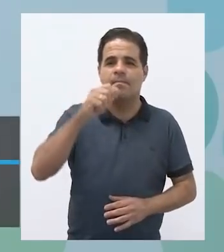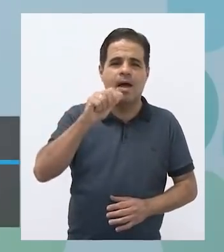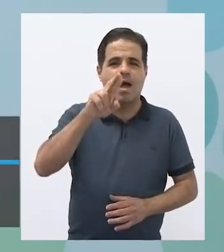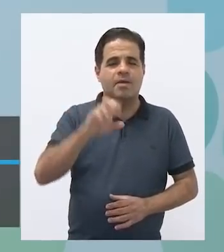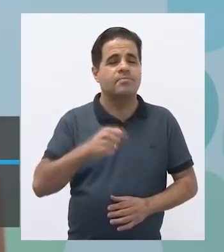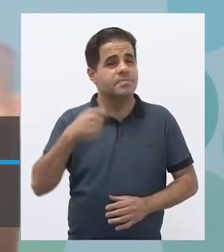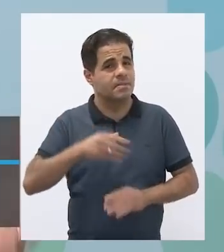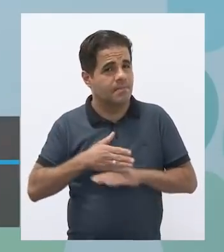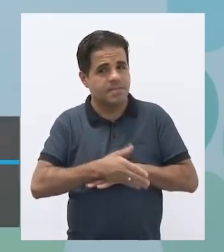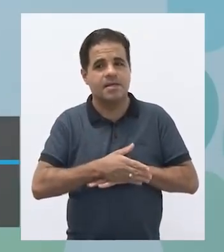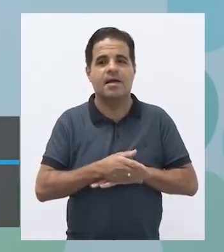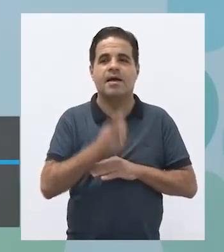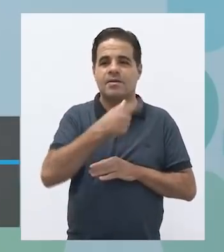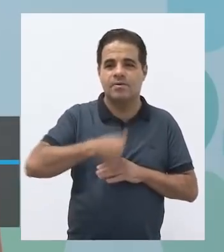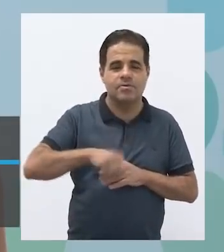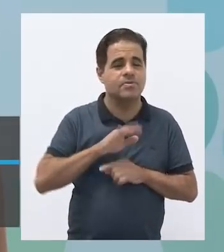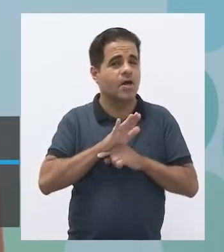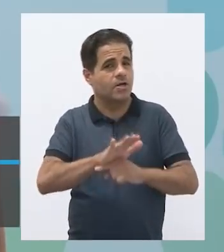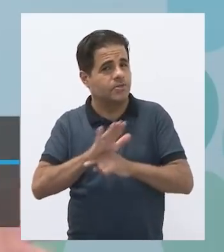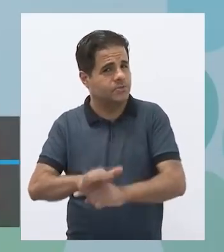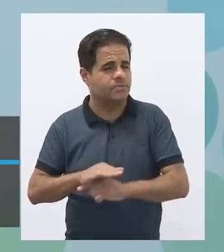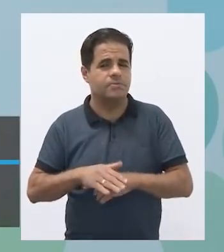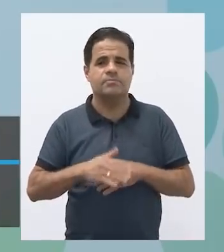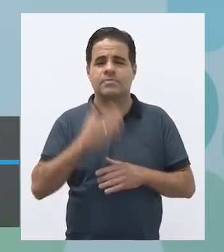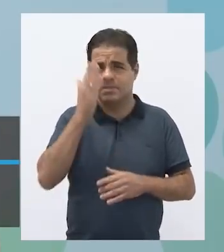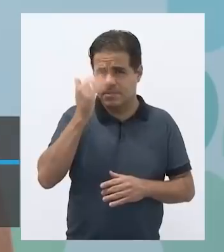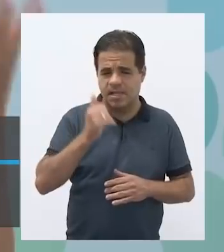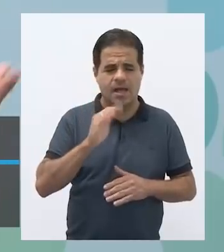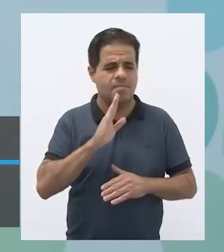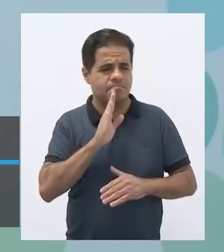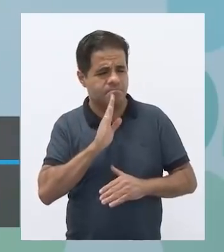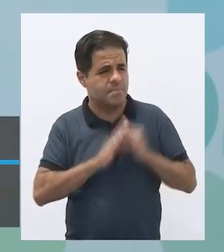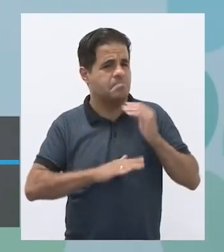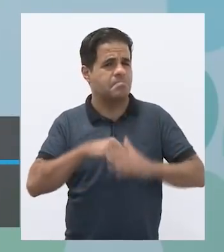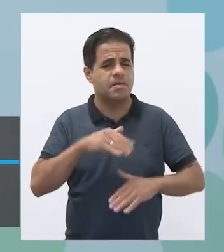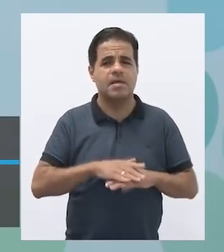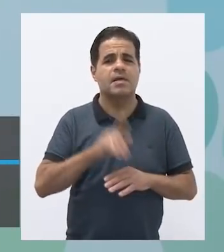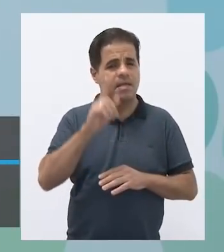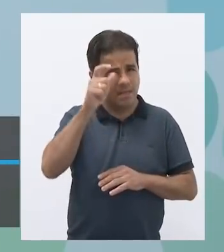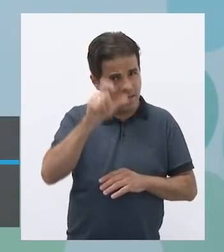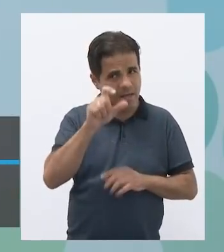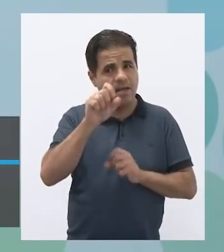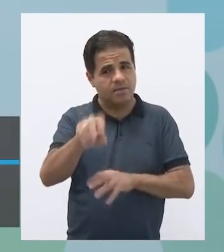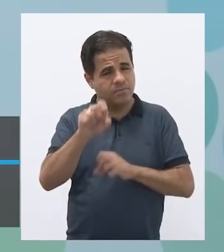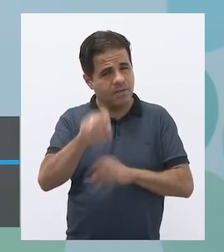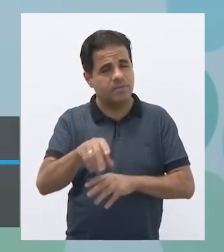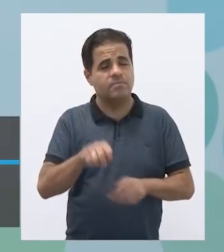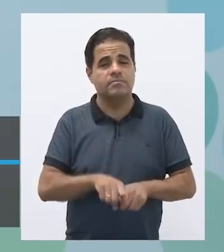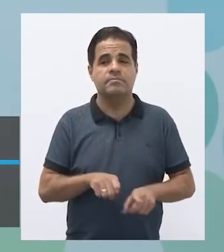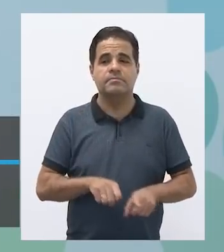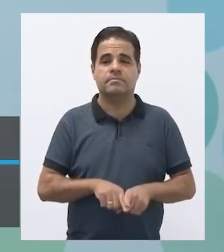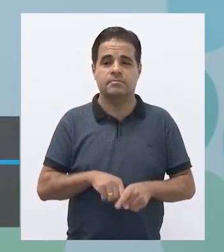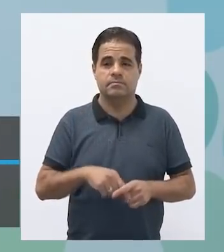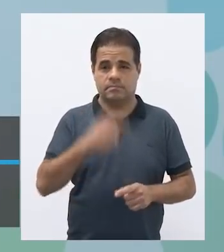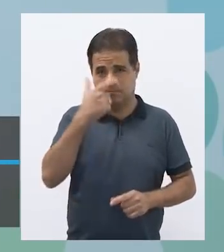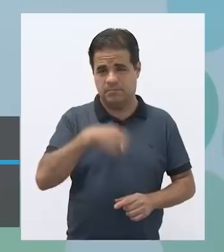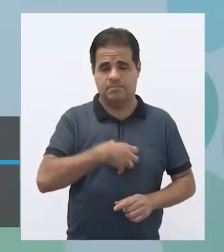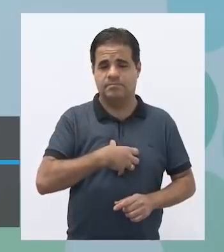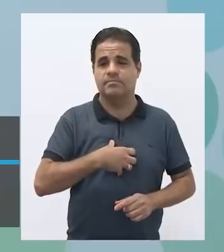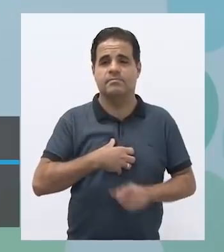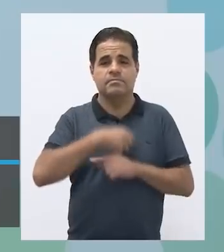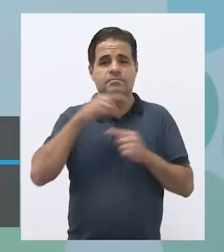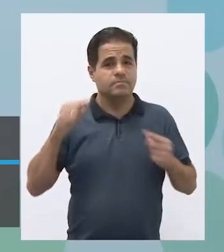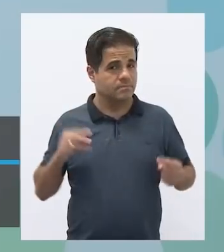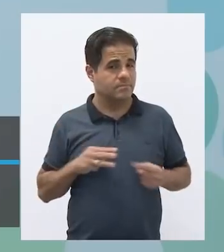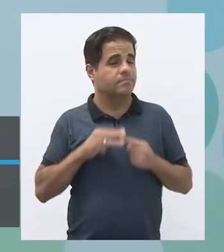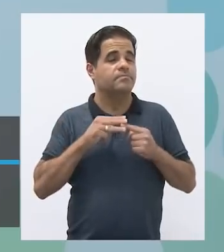participar, o Marcos é nosso guru, o Marcos é nosso ajudante, o Marcos é educador. Então, eu hoje estou numa missão